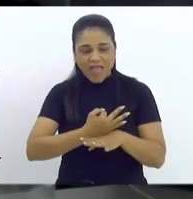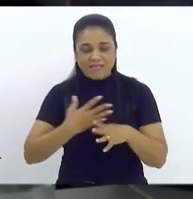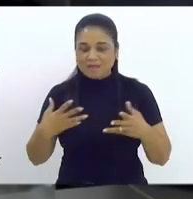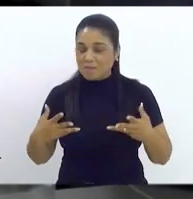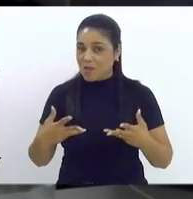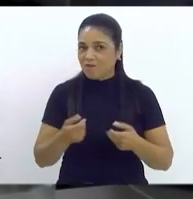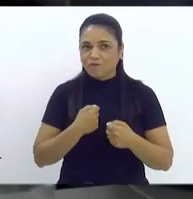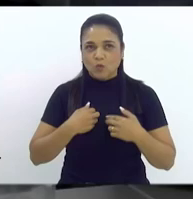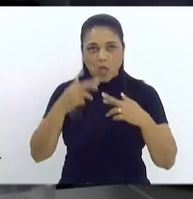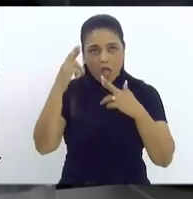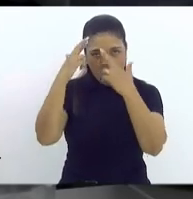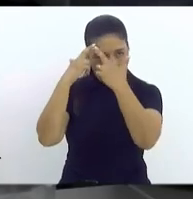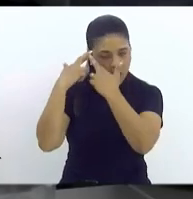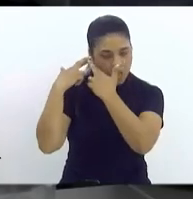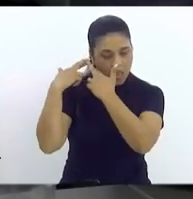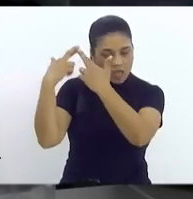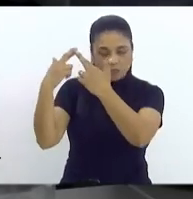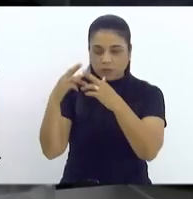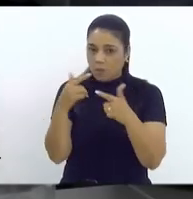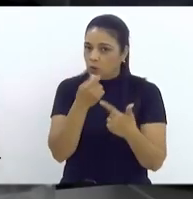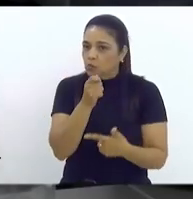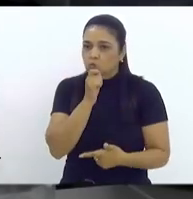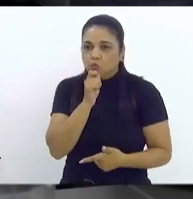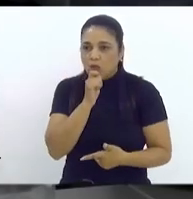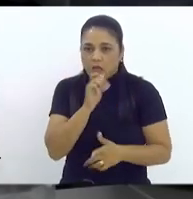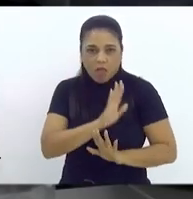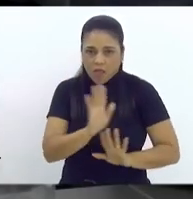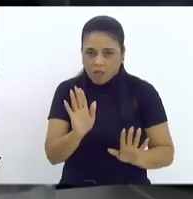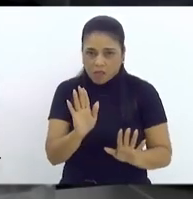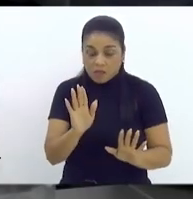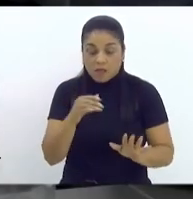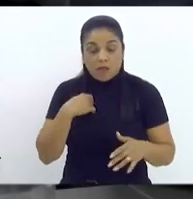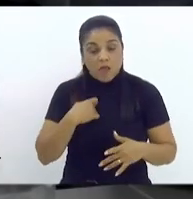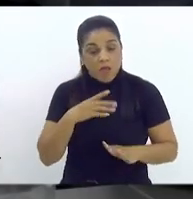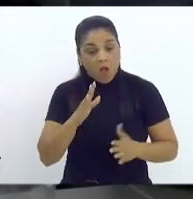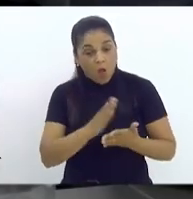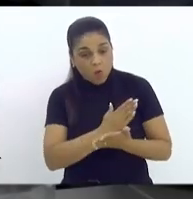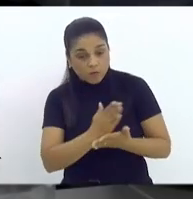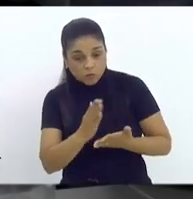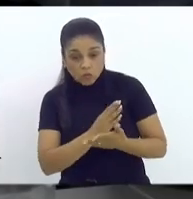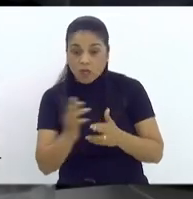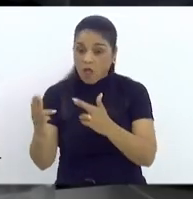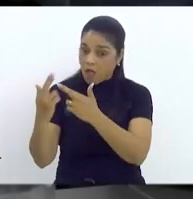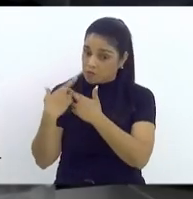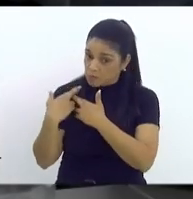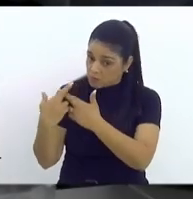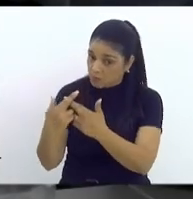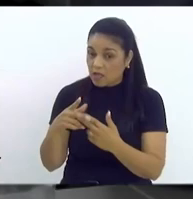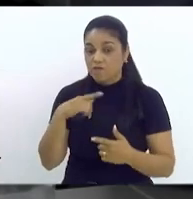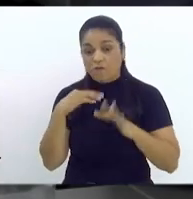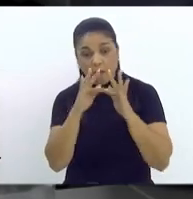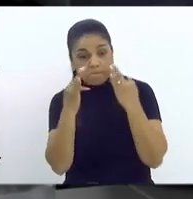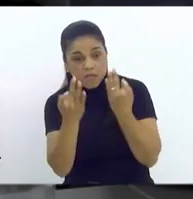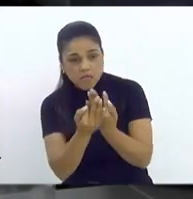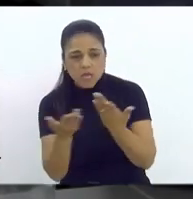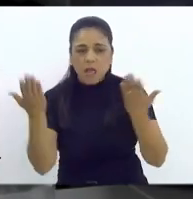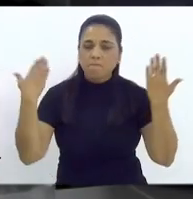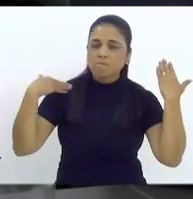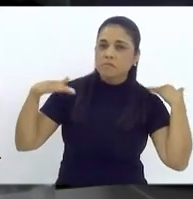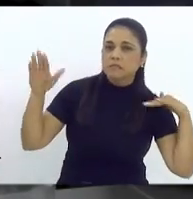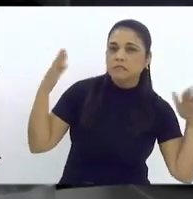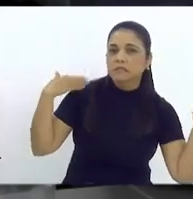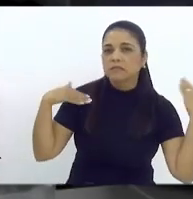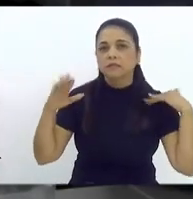responsabilidade com algumas coisas. Nós temos responsabilidade com nossas famílias, que a gente está viajando, passeando.